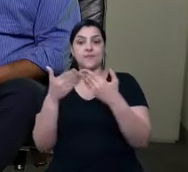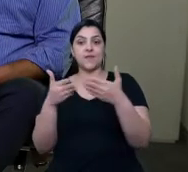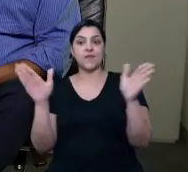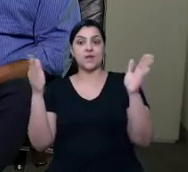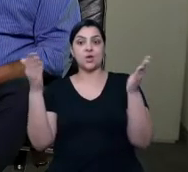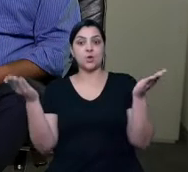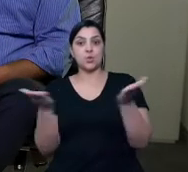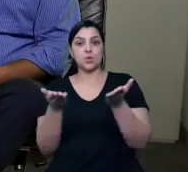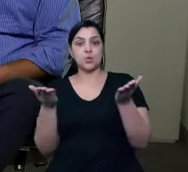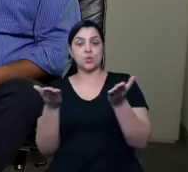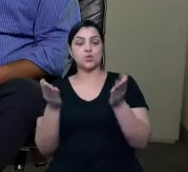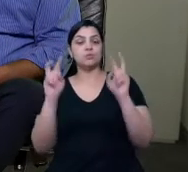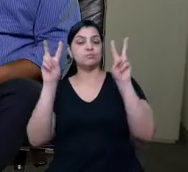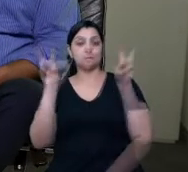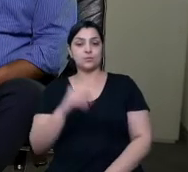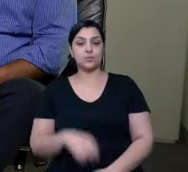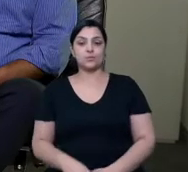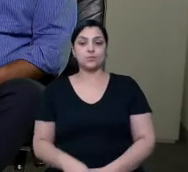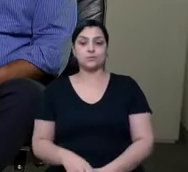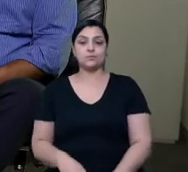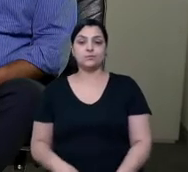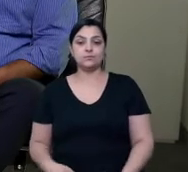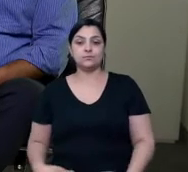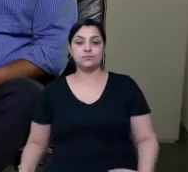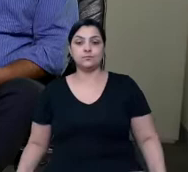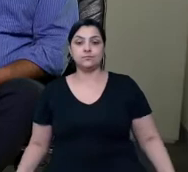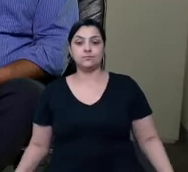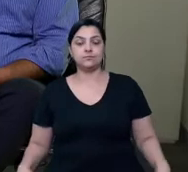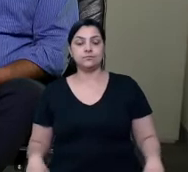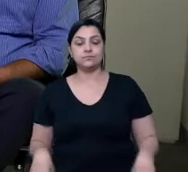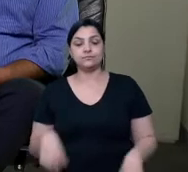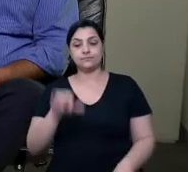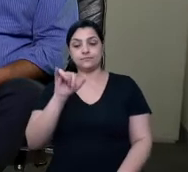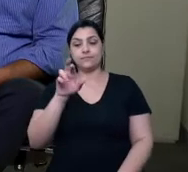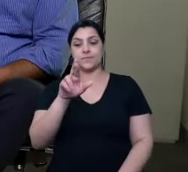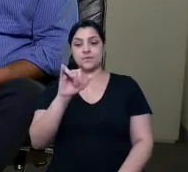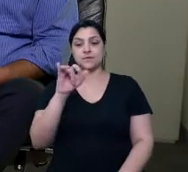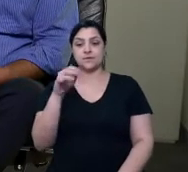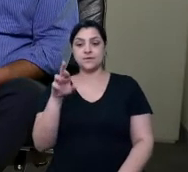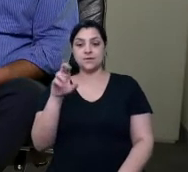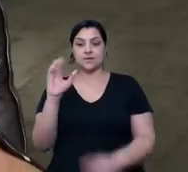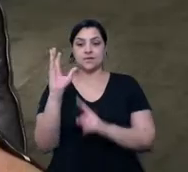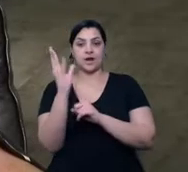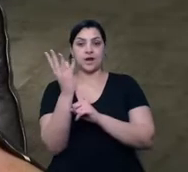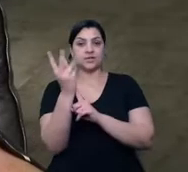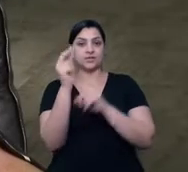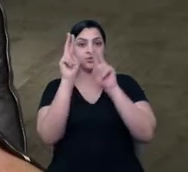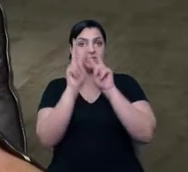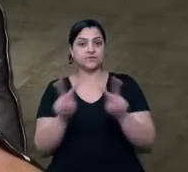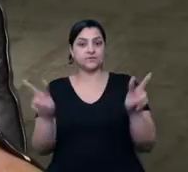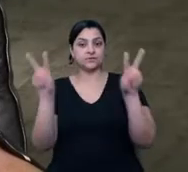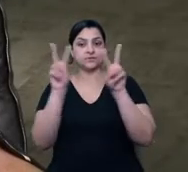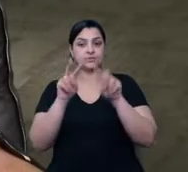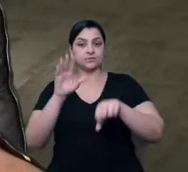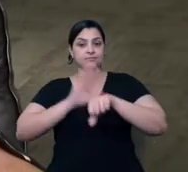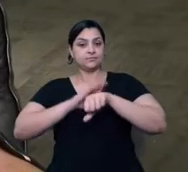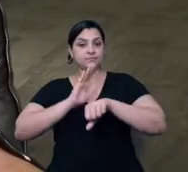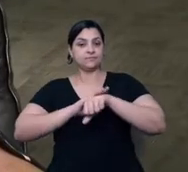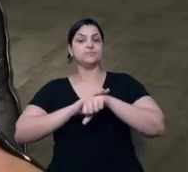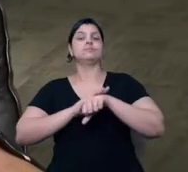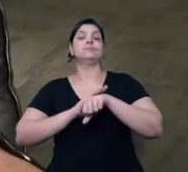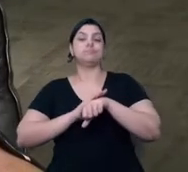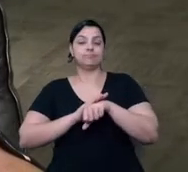como título Sertões. Ricieri Teixeira é artista visual autodidata, nasceu